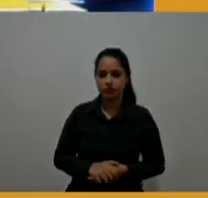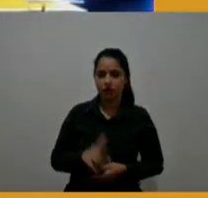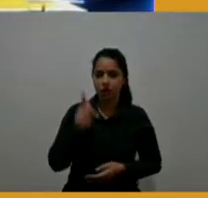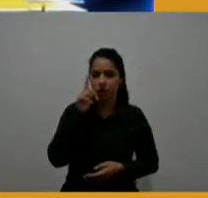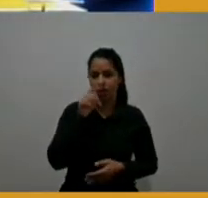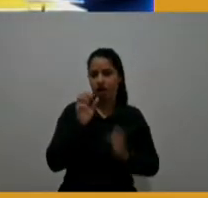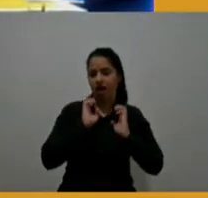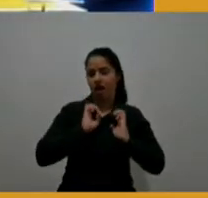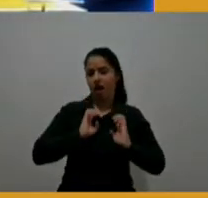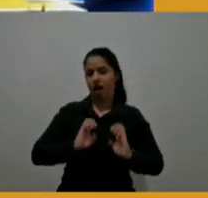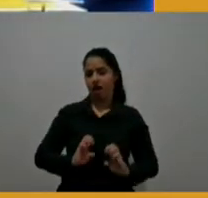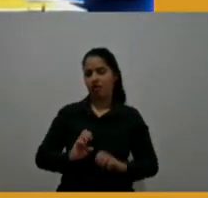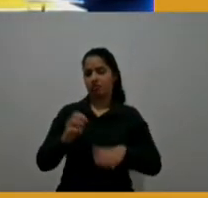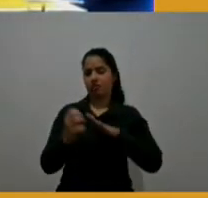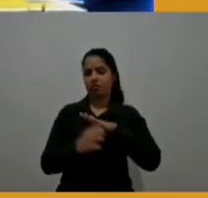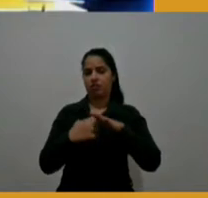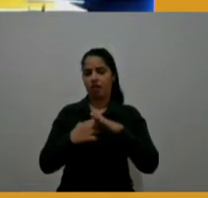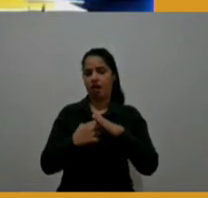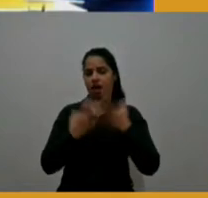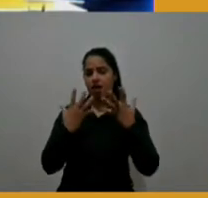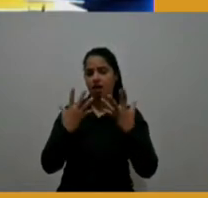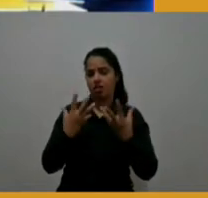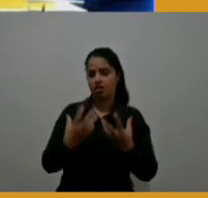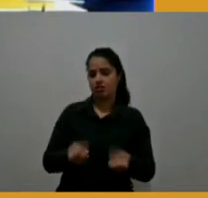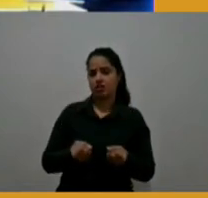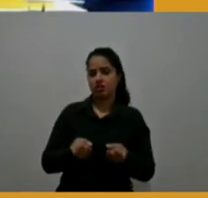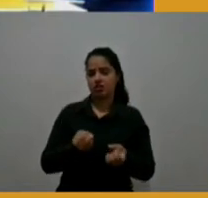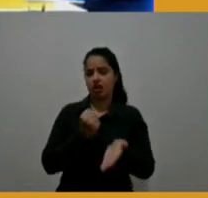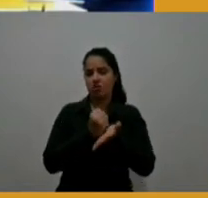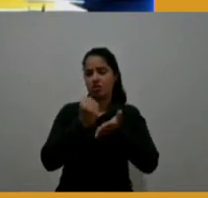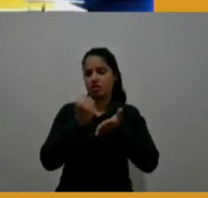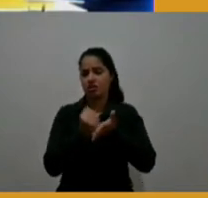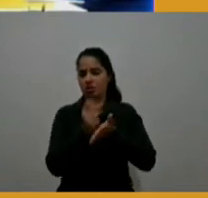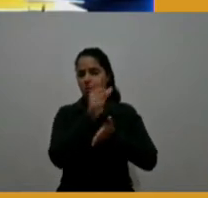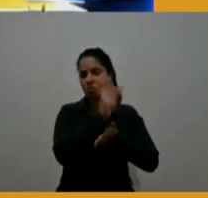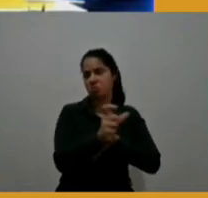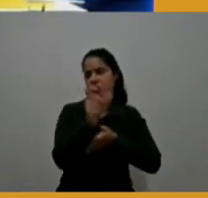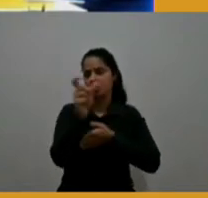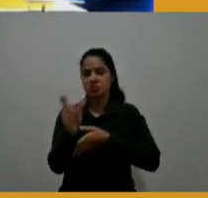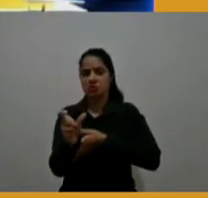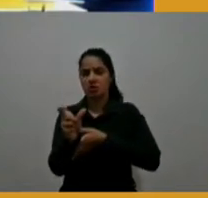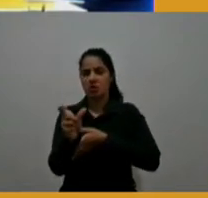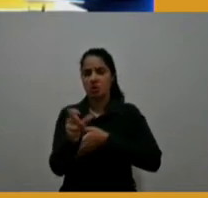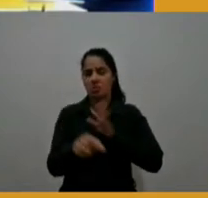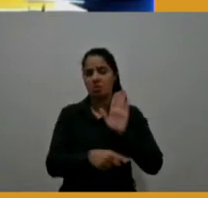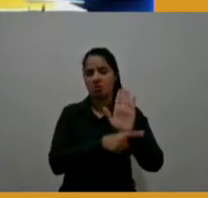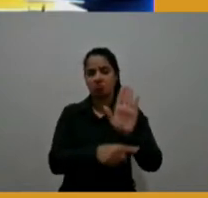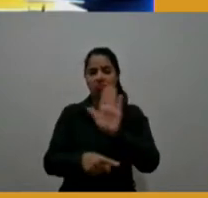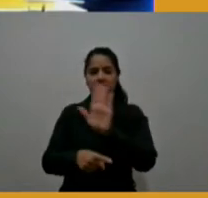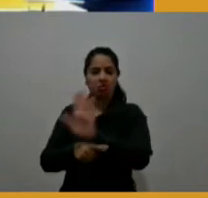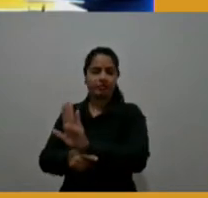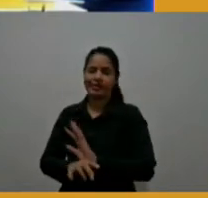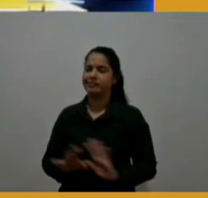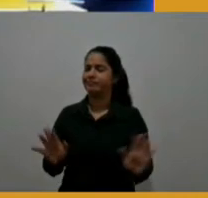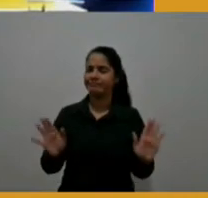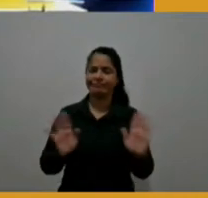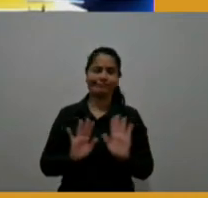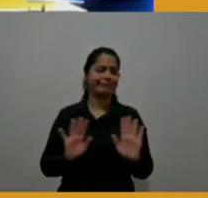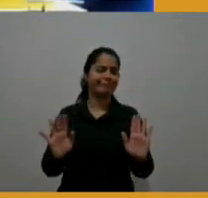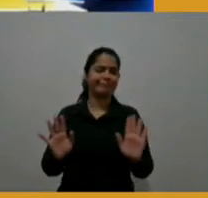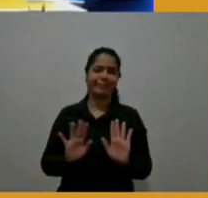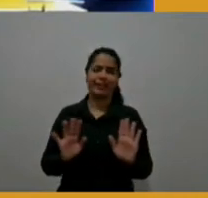acabem aceitando a contratação de A ou de B por mera ação beneficente. Isso não acontece. Tem que